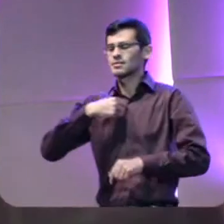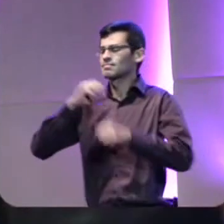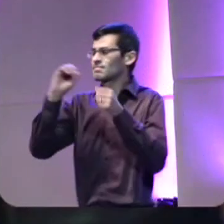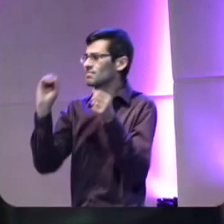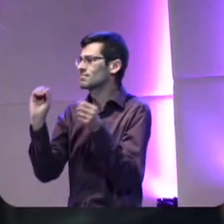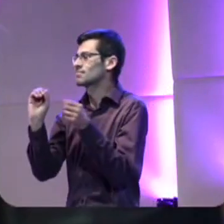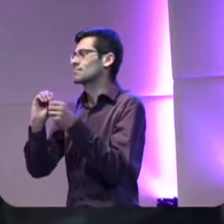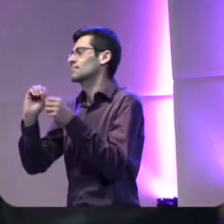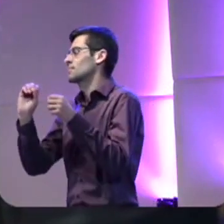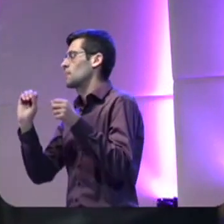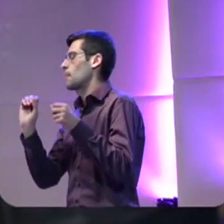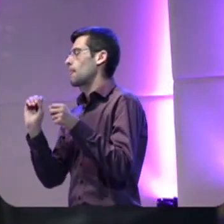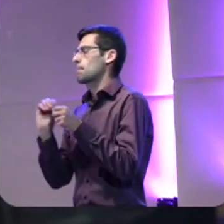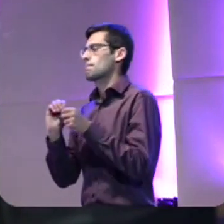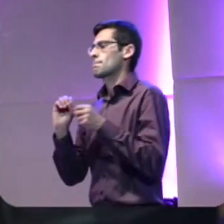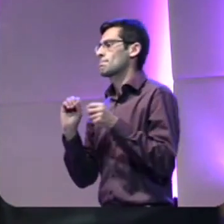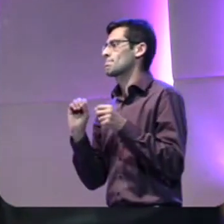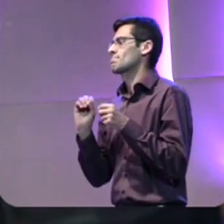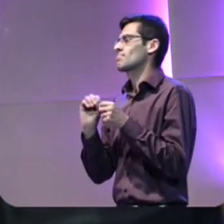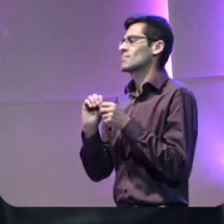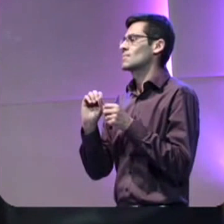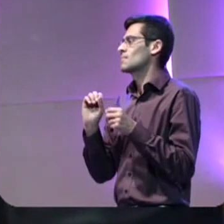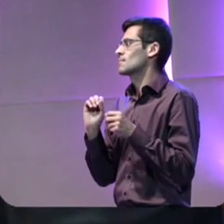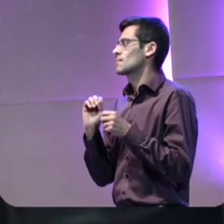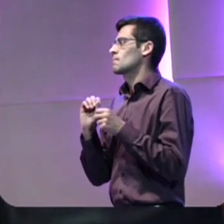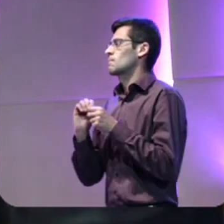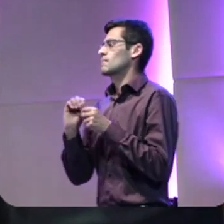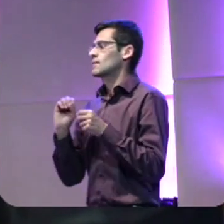dizer? Que posso fazer?